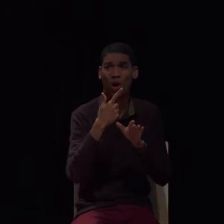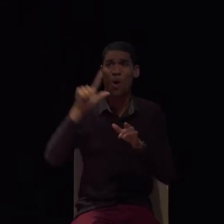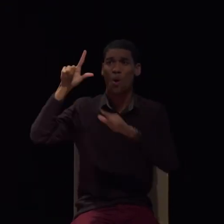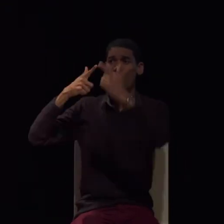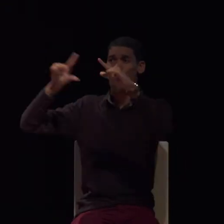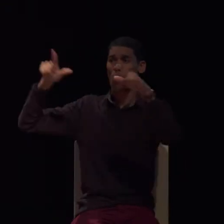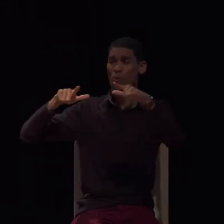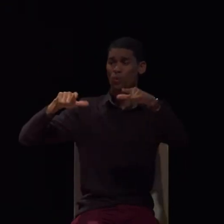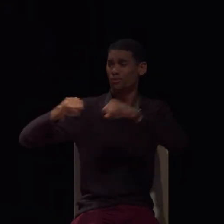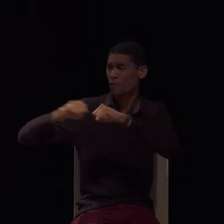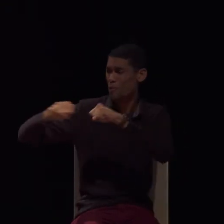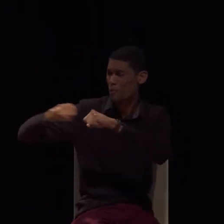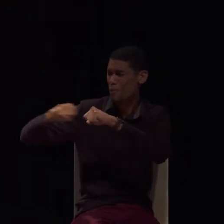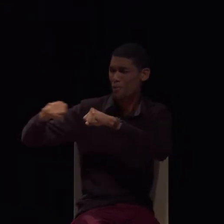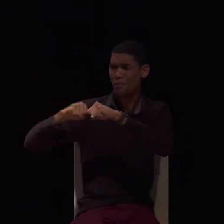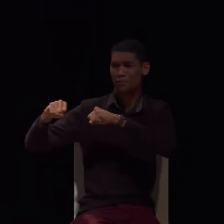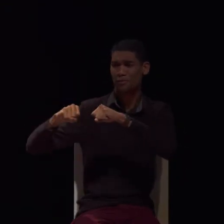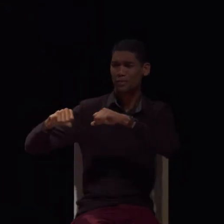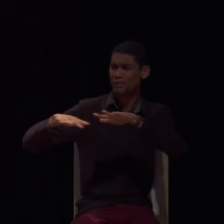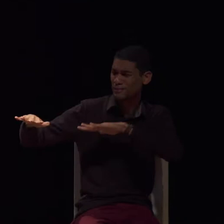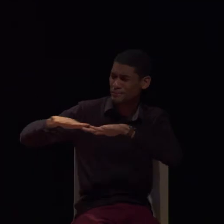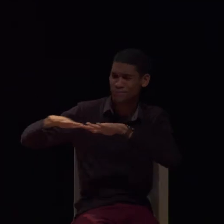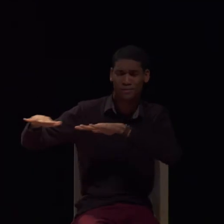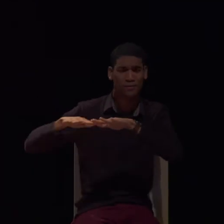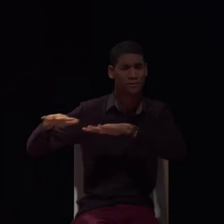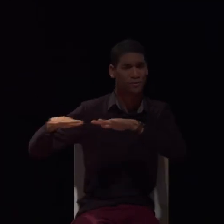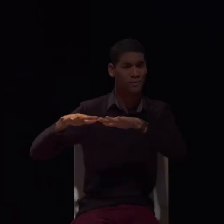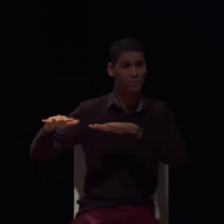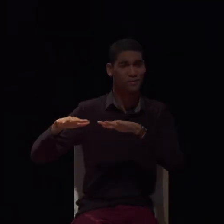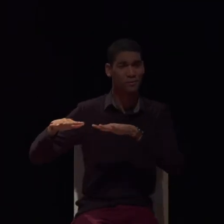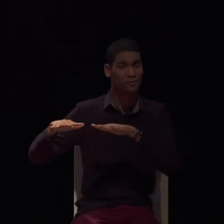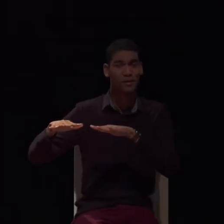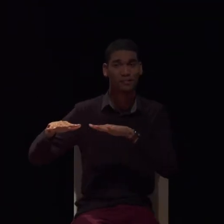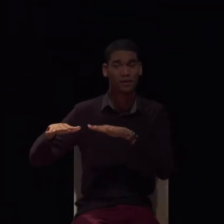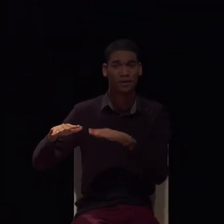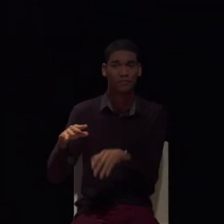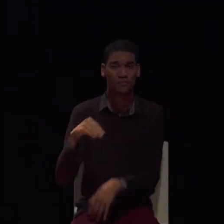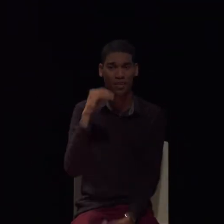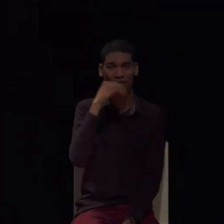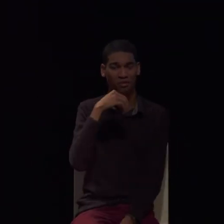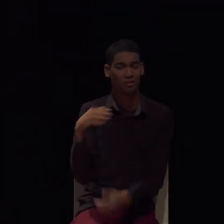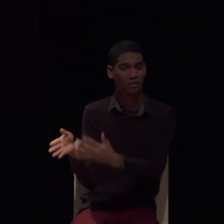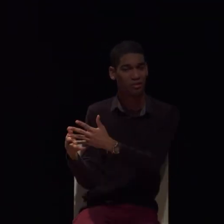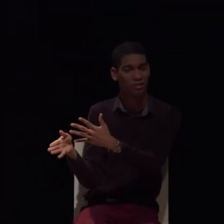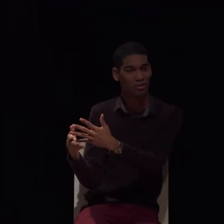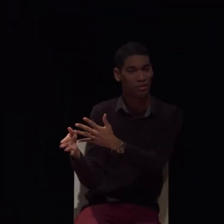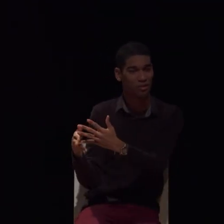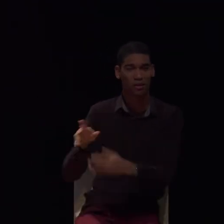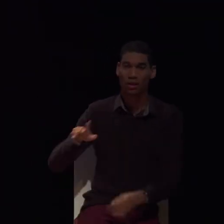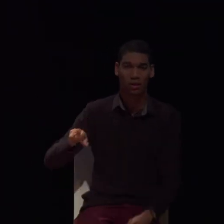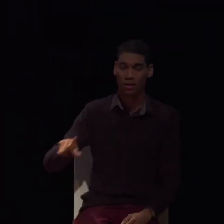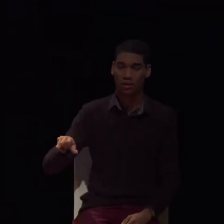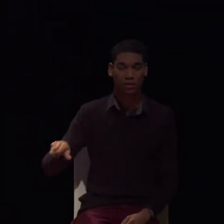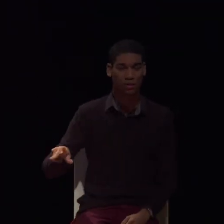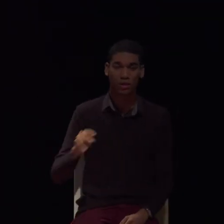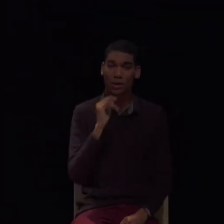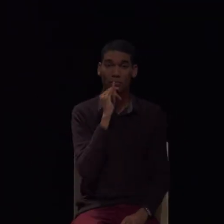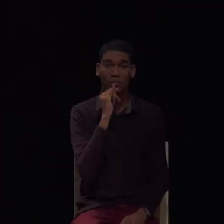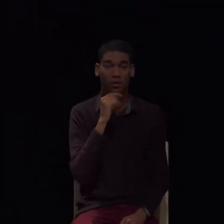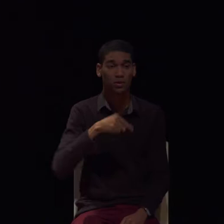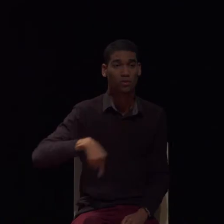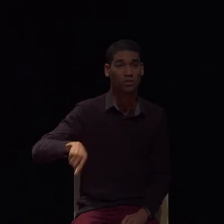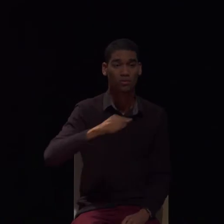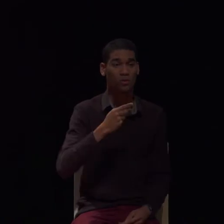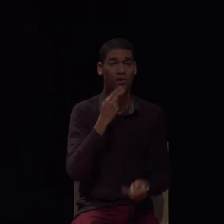que são reivindicações que são muito mais profundas quando a gente fala de estudar a